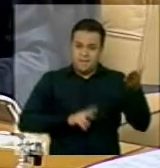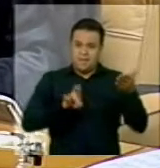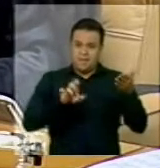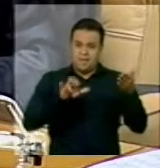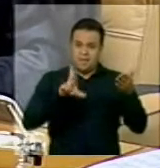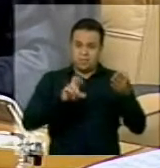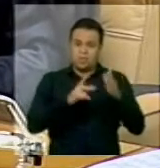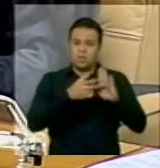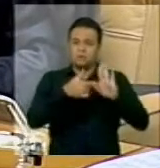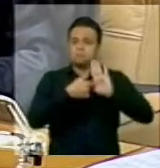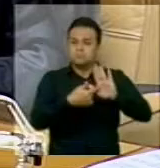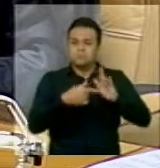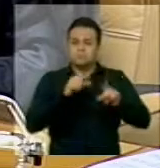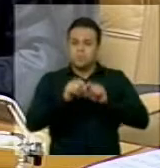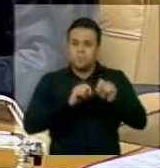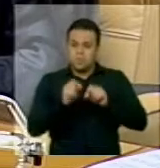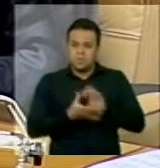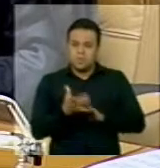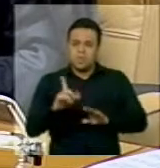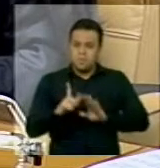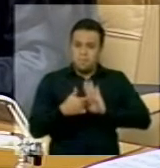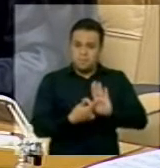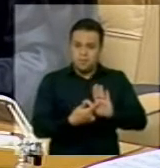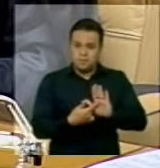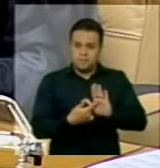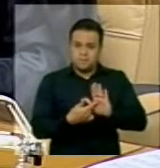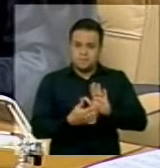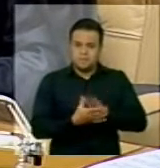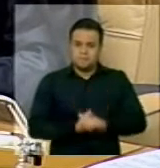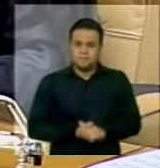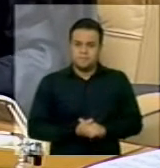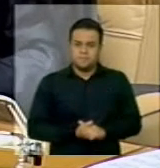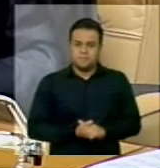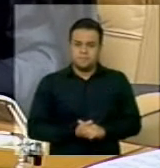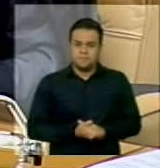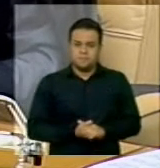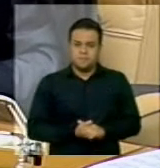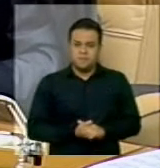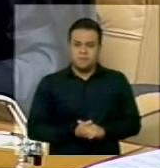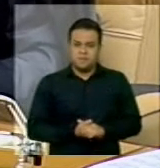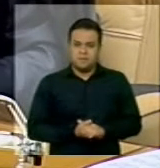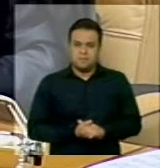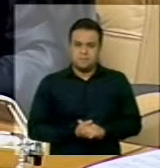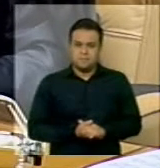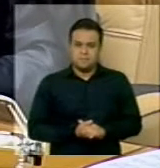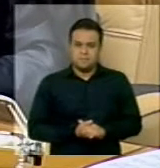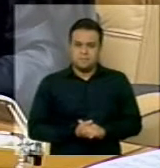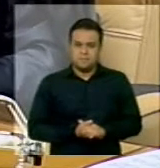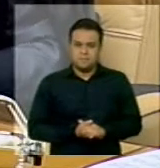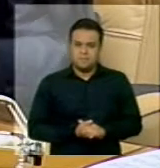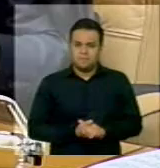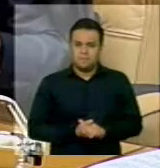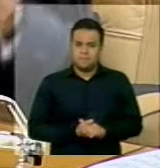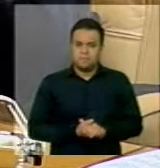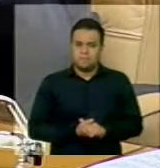dizia, reproduzo esses dispositivos impugnados na sua redação original,